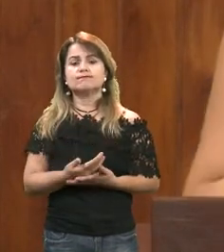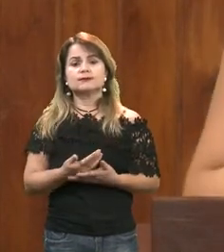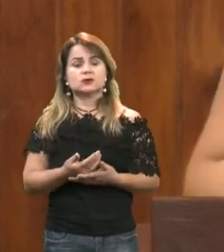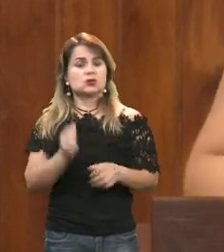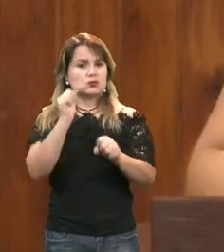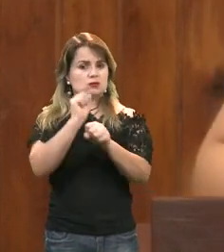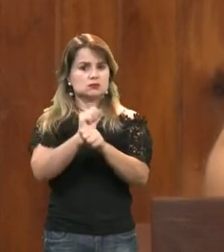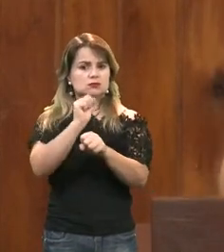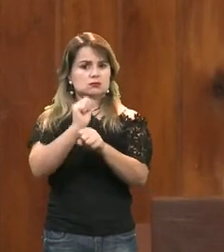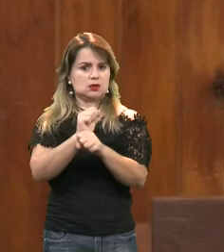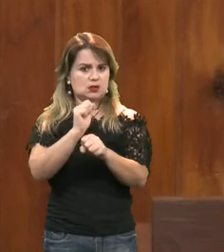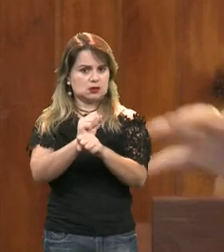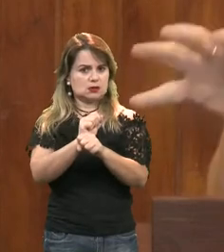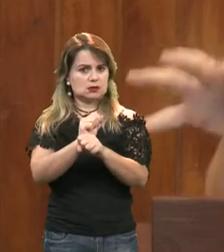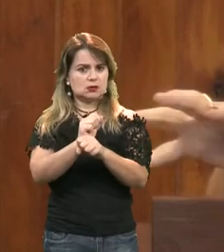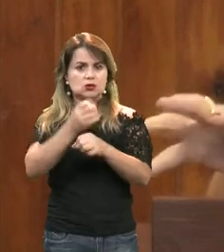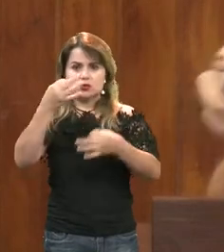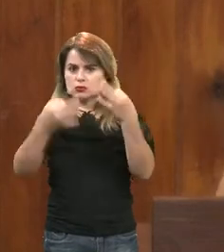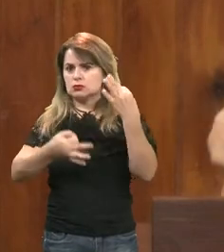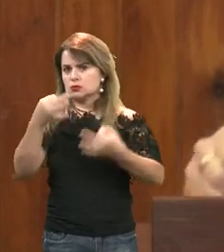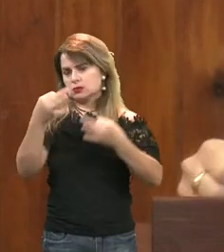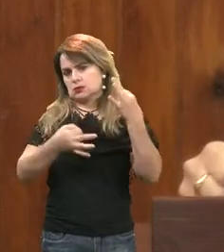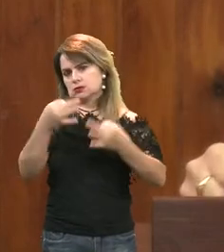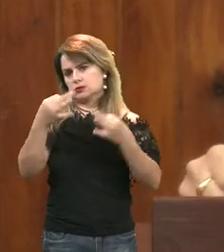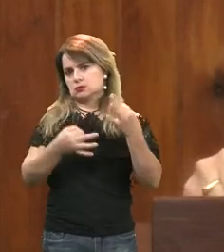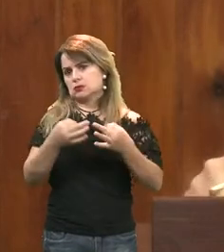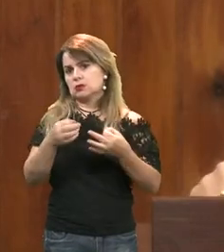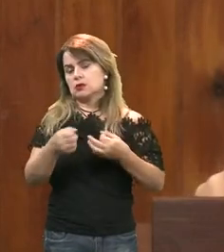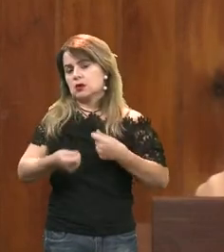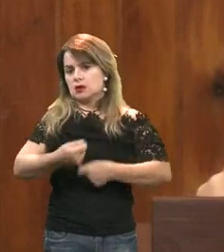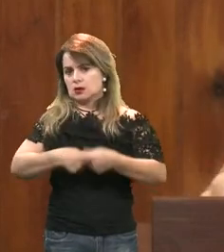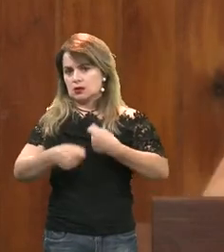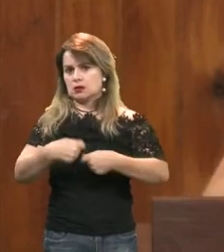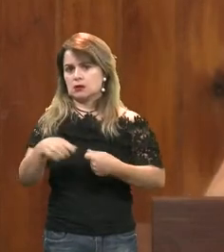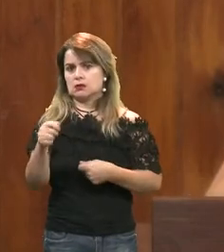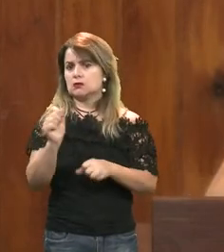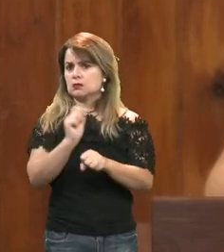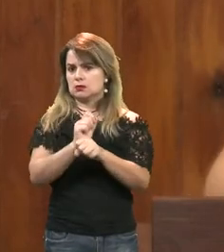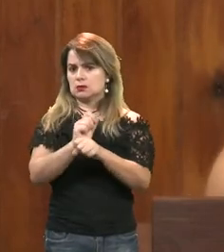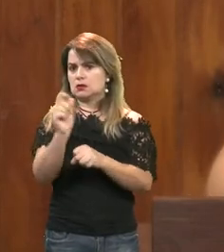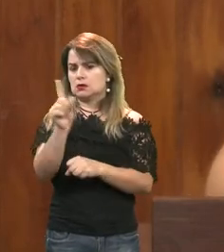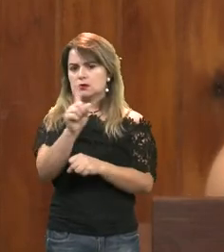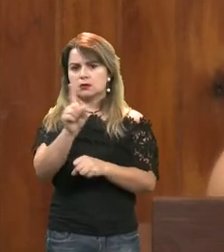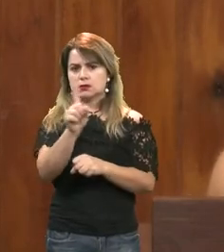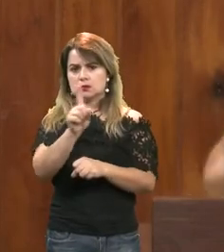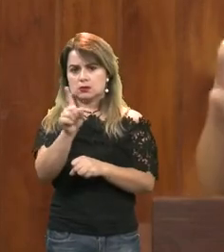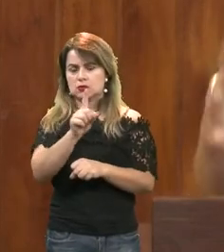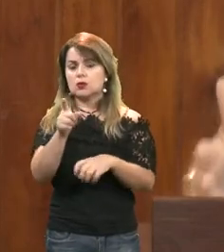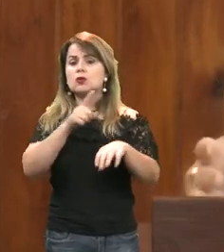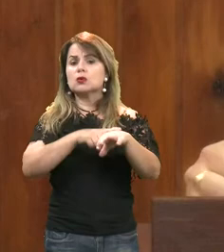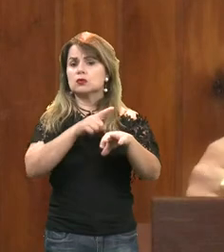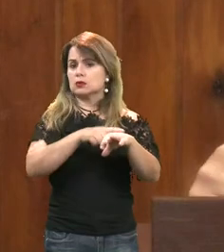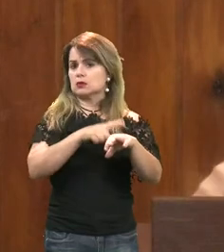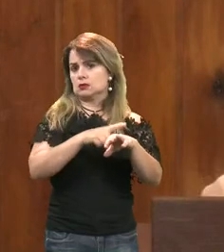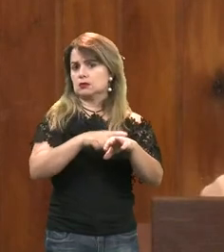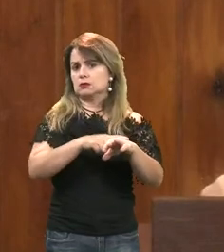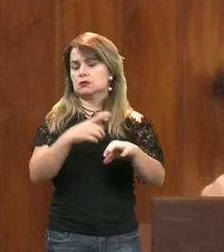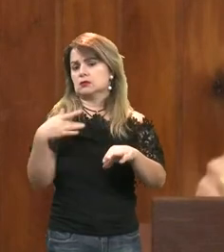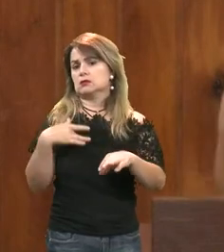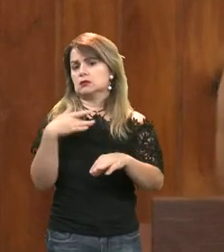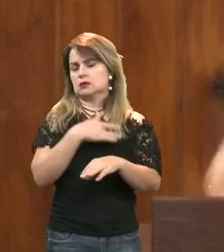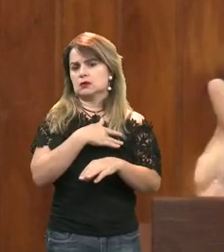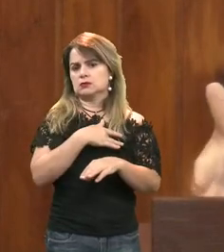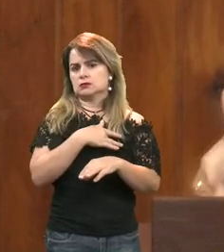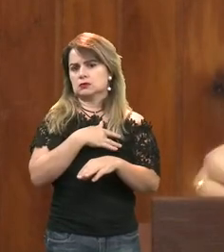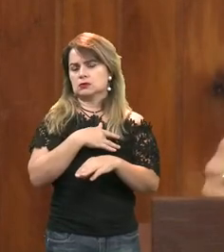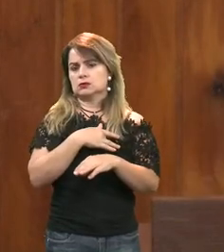esperam medidas judiciais e administrativas. O tempo é saúde.